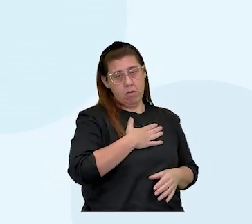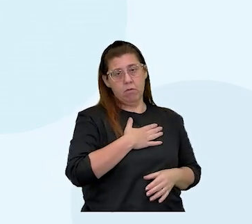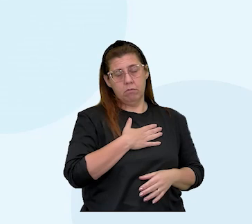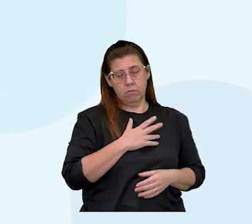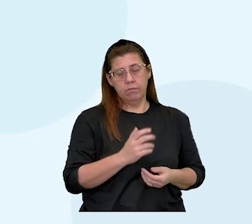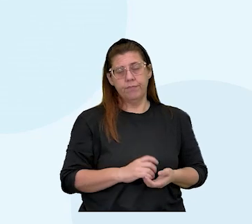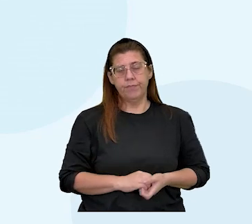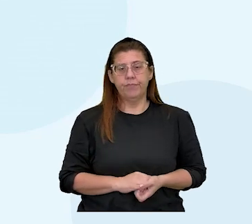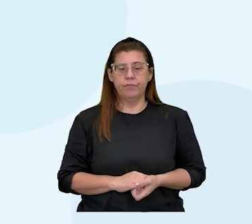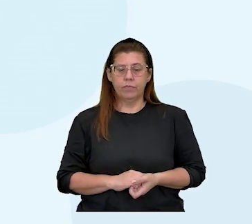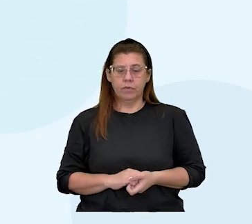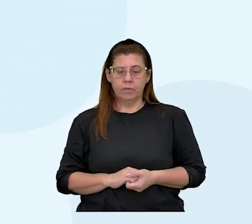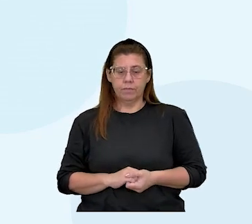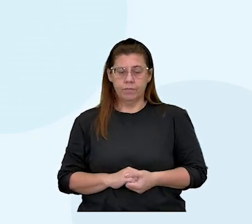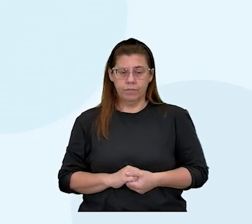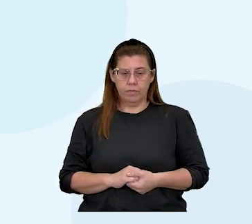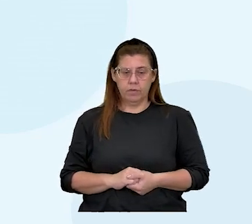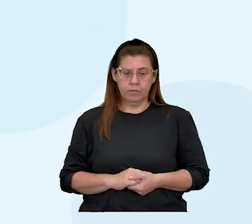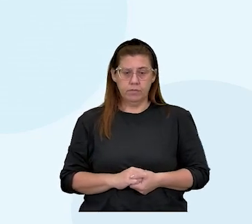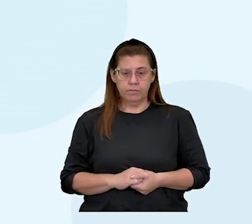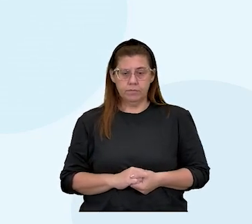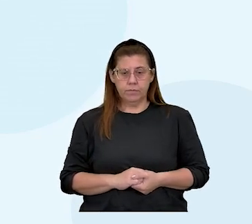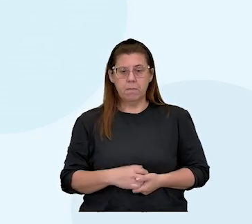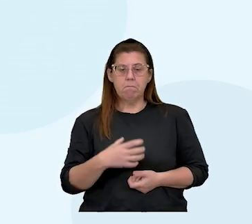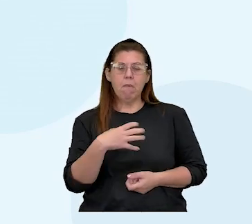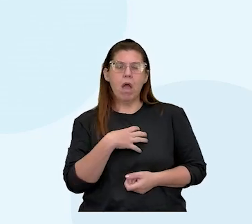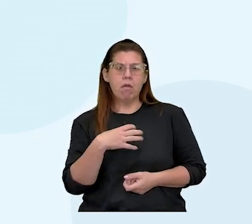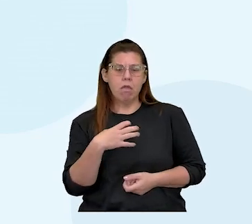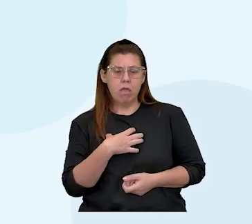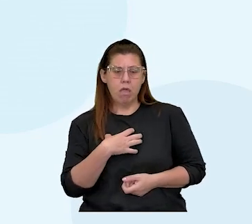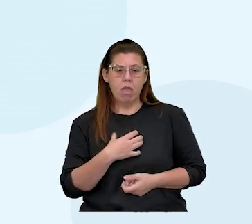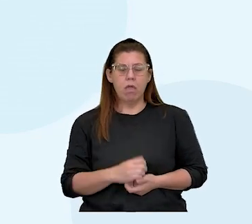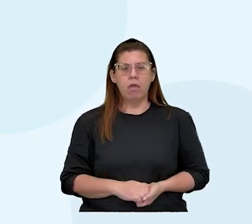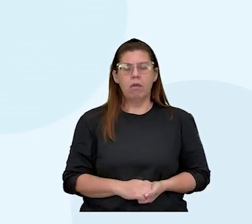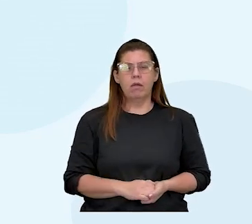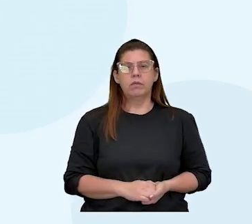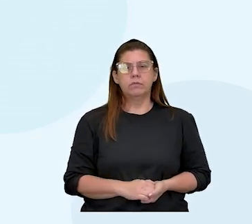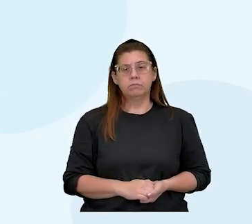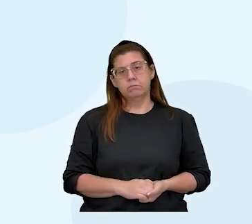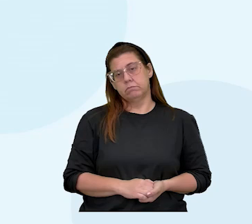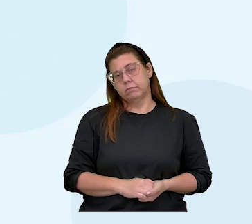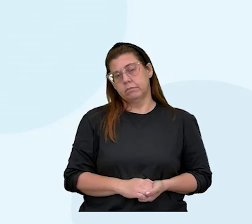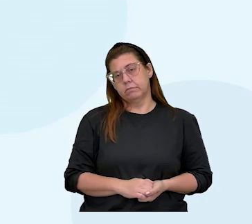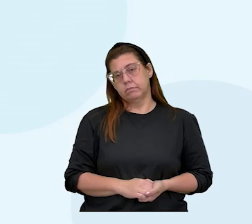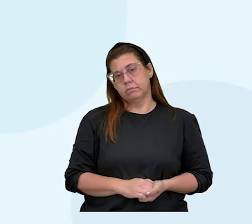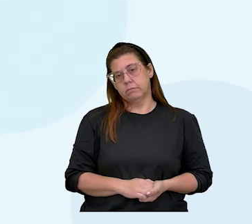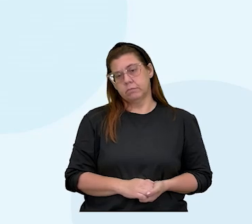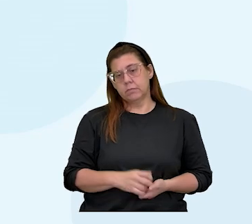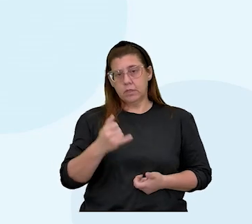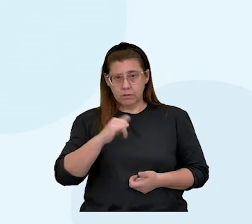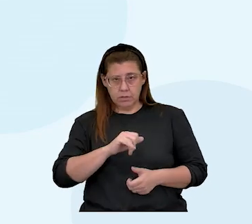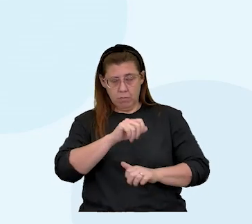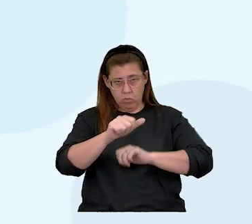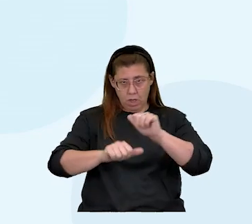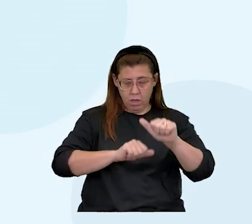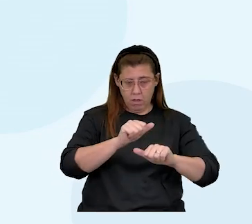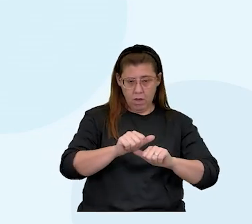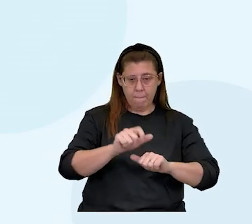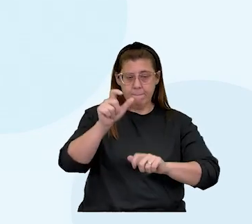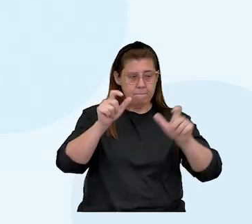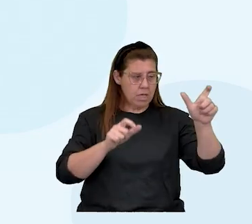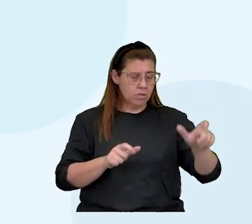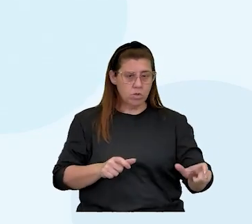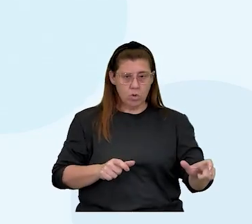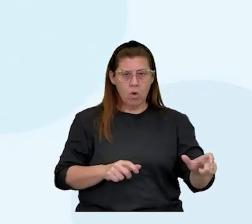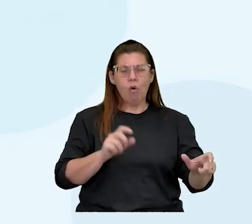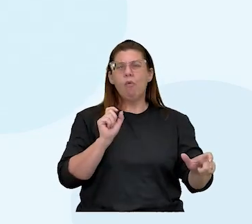meu caso aqui, my grandparents come from Bahia, Portugal and Italy. Ok. Então aqui, se eu quiser mudar a